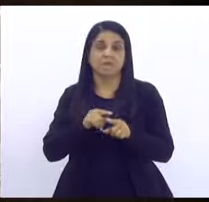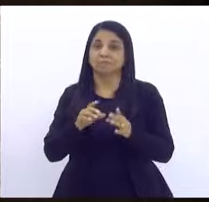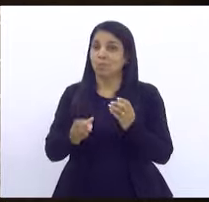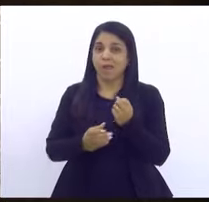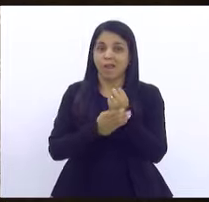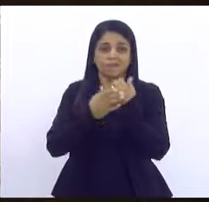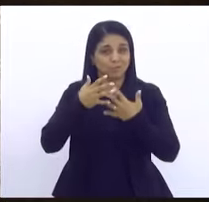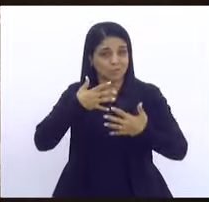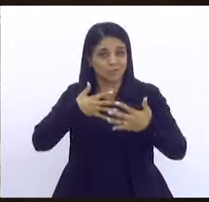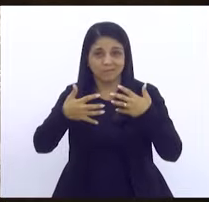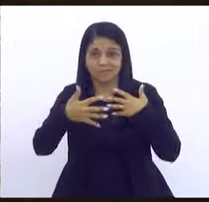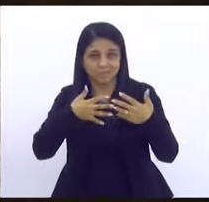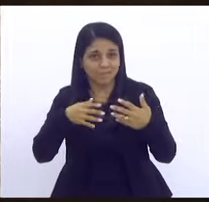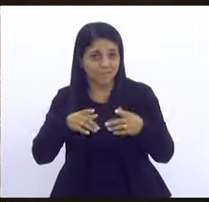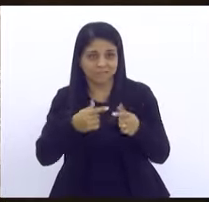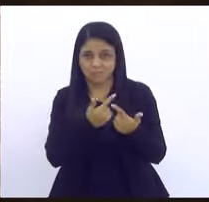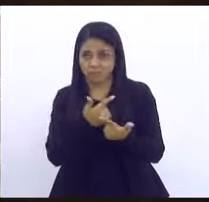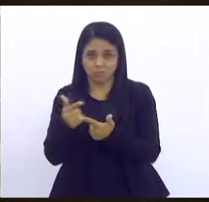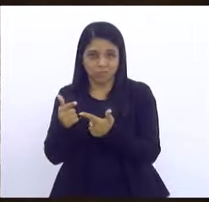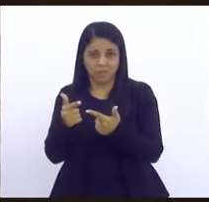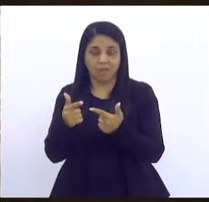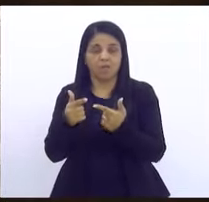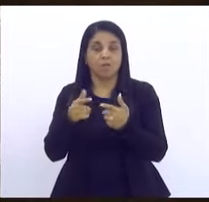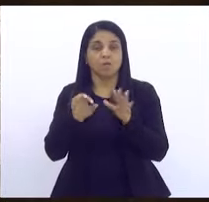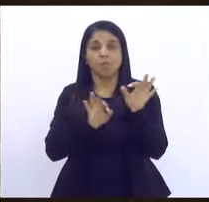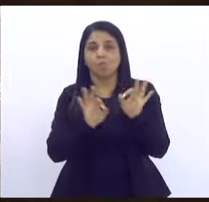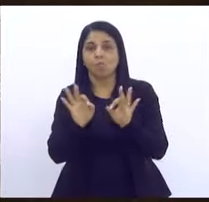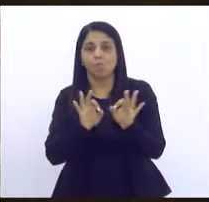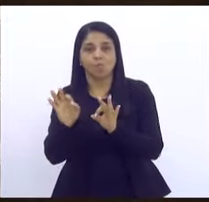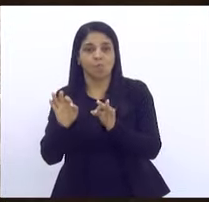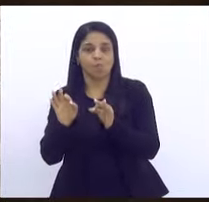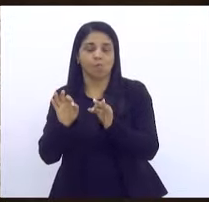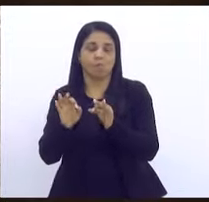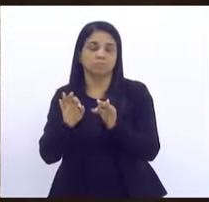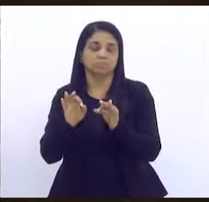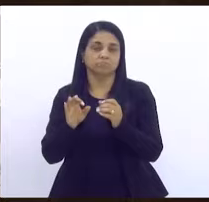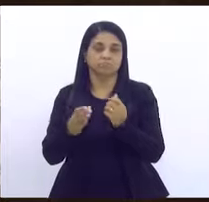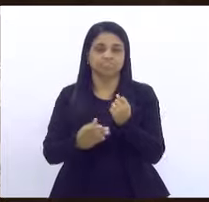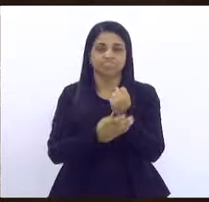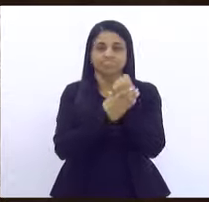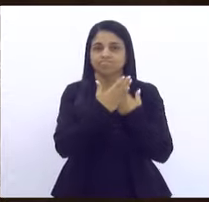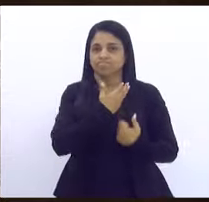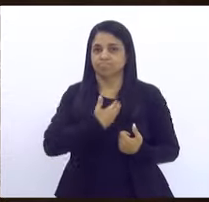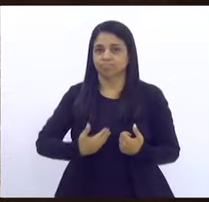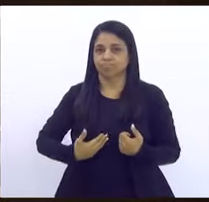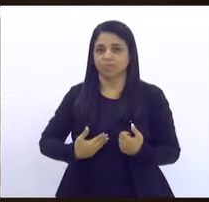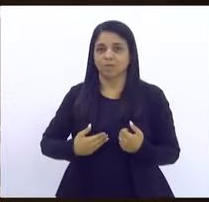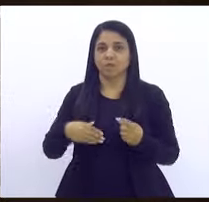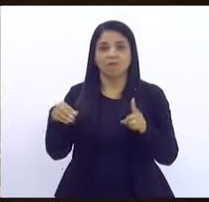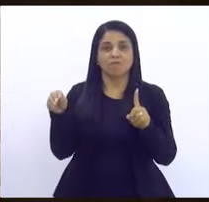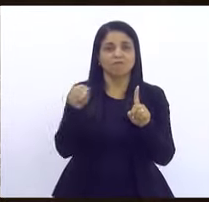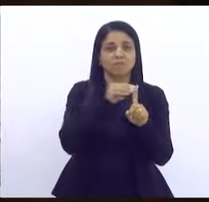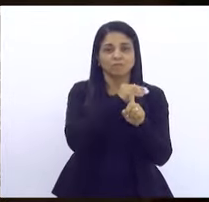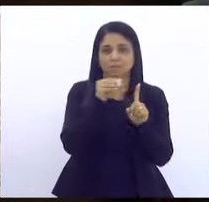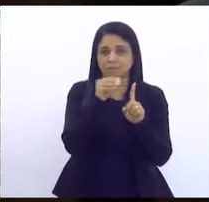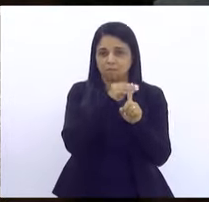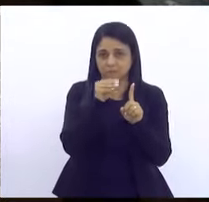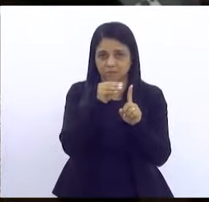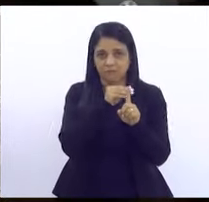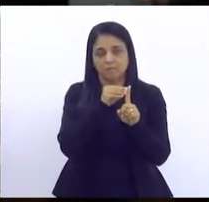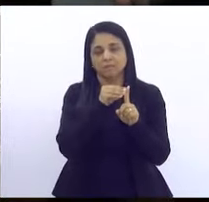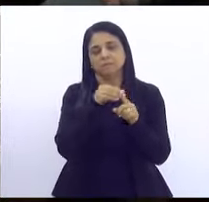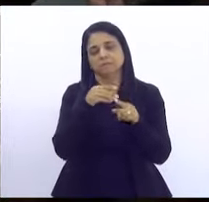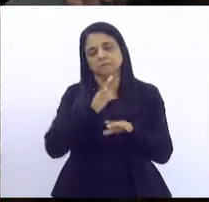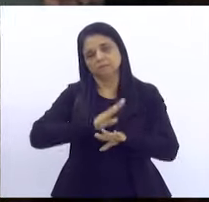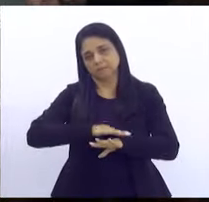e efetivo qualquer plano de segurança pública no Estado do Rio de Janeiro, dado o tamanho da vulnerabilidade que a gente está